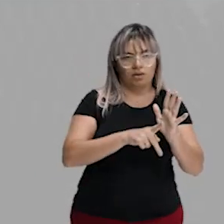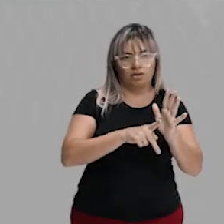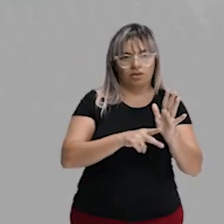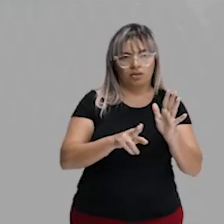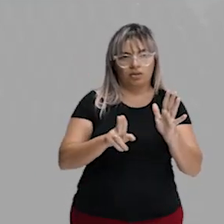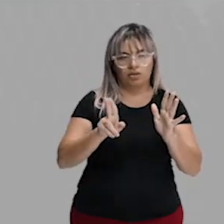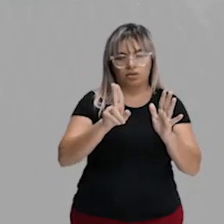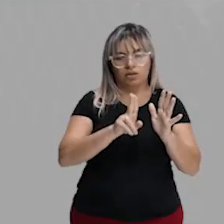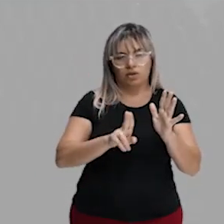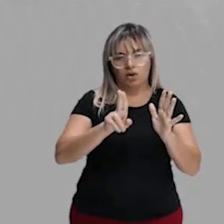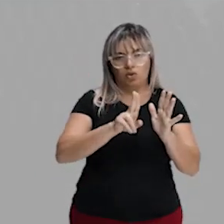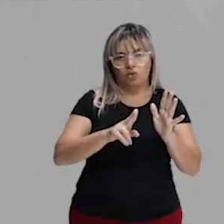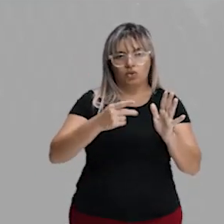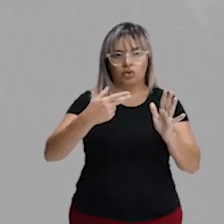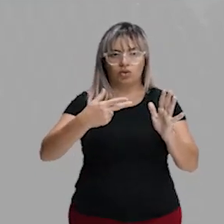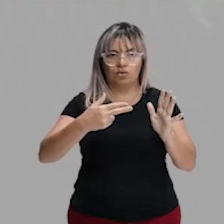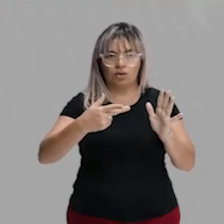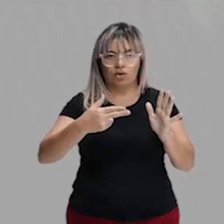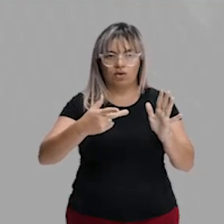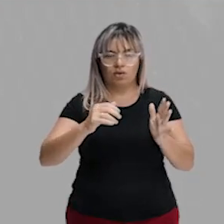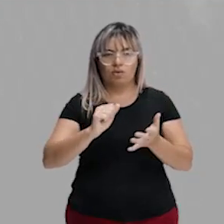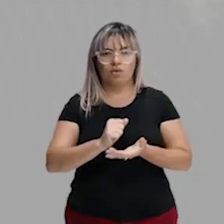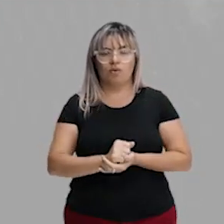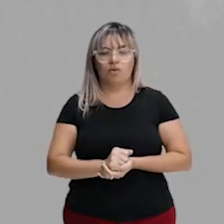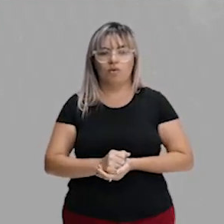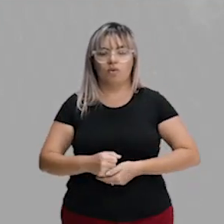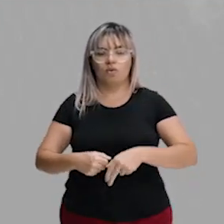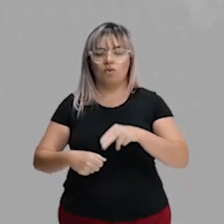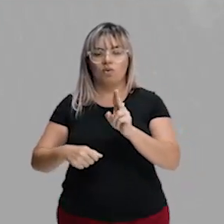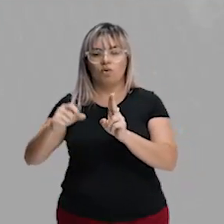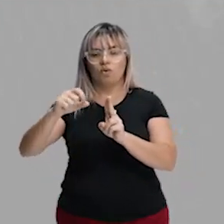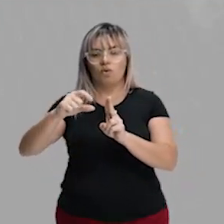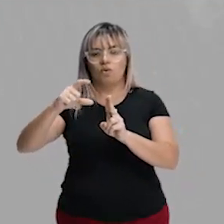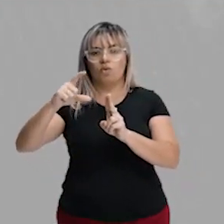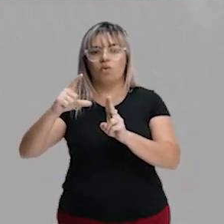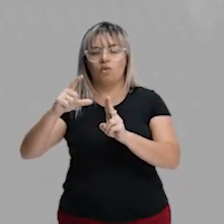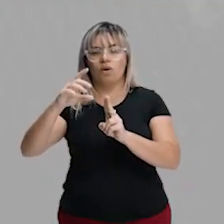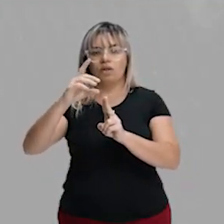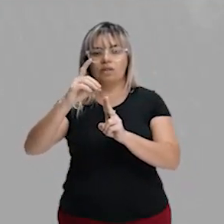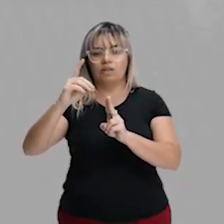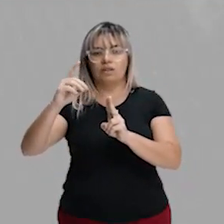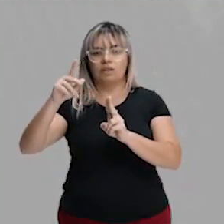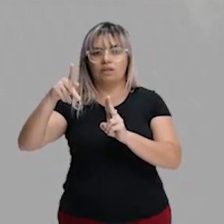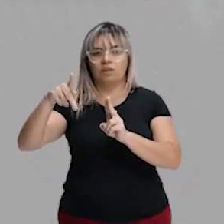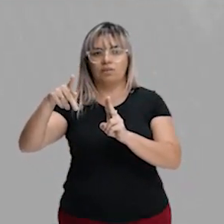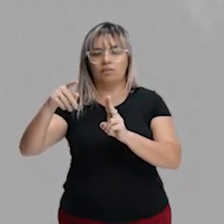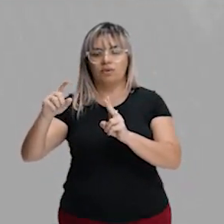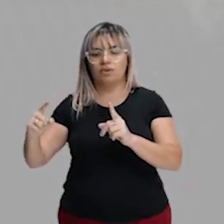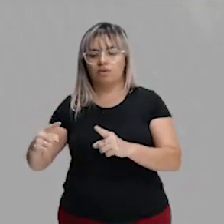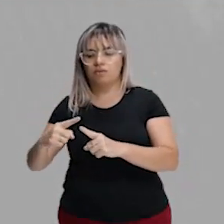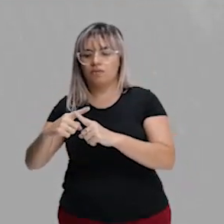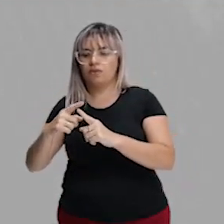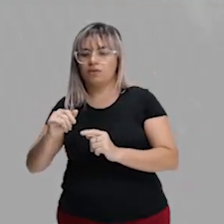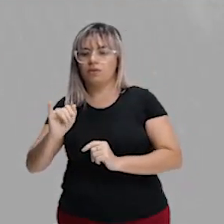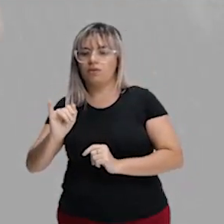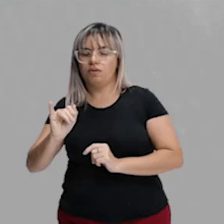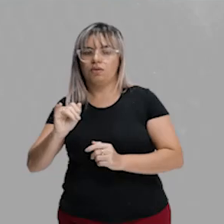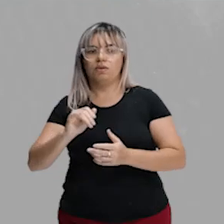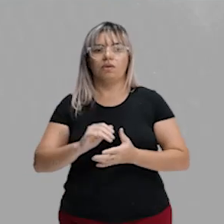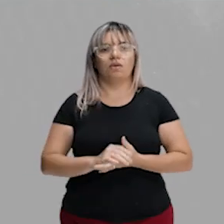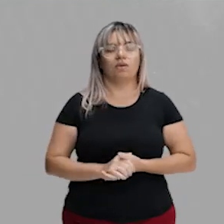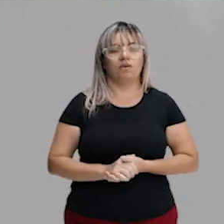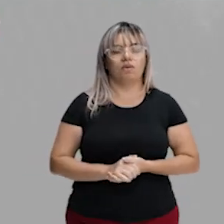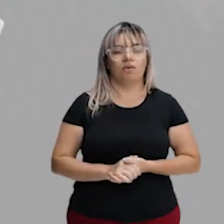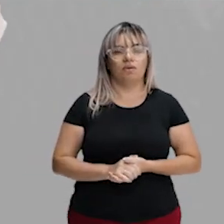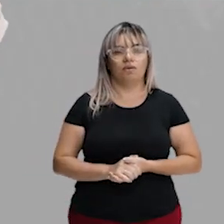vai ser DDP vezes a corrente, né? E a